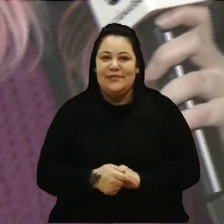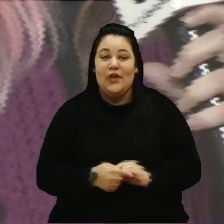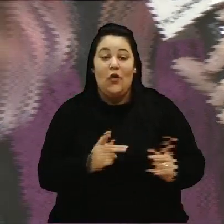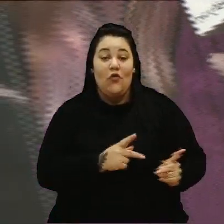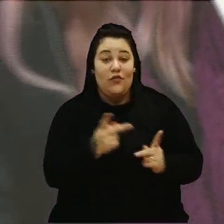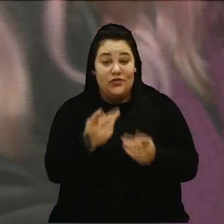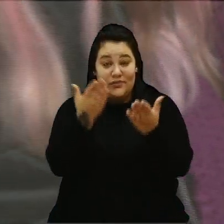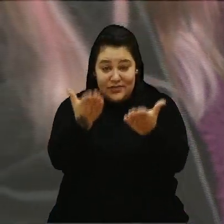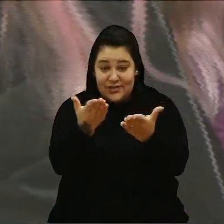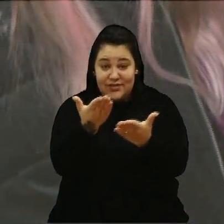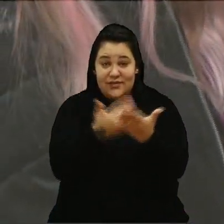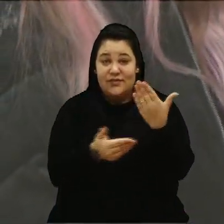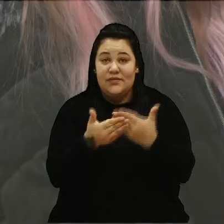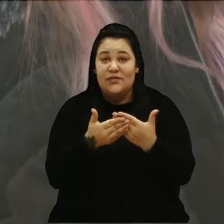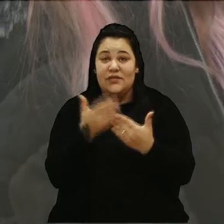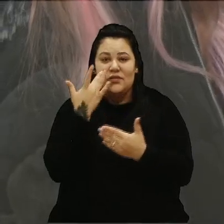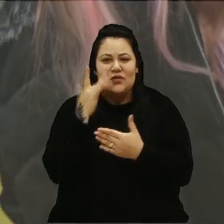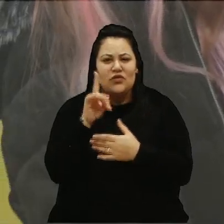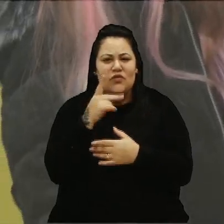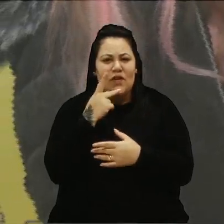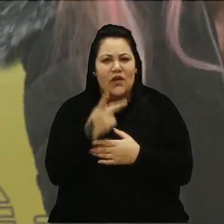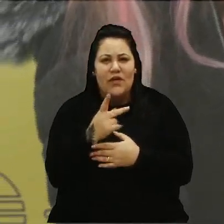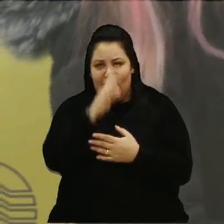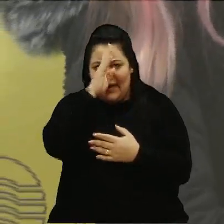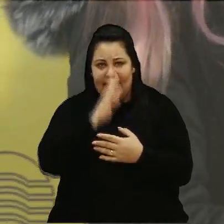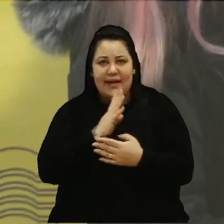assistindo. Inclusive, eu não sei se a senhora comentou, é um evento